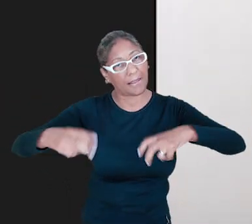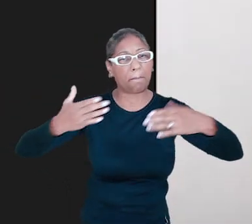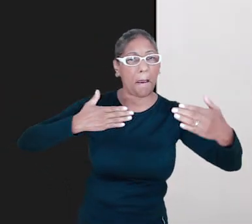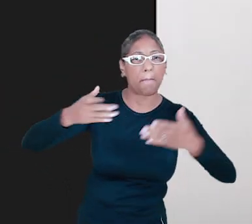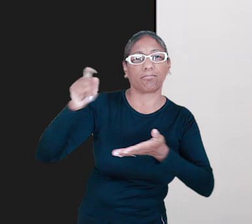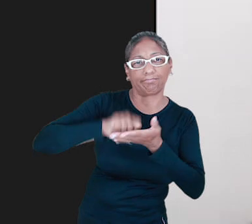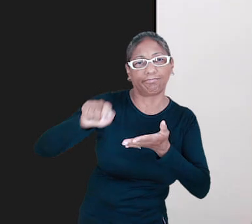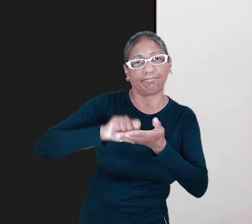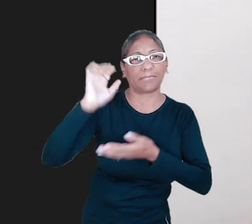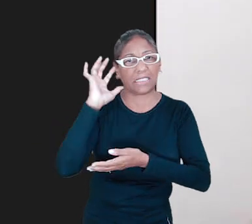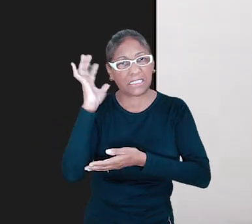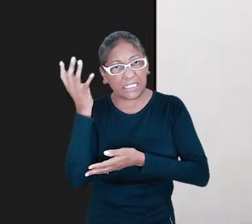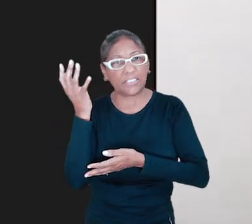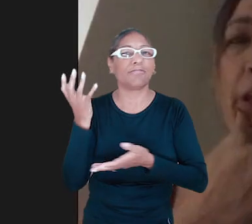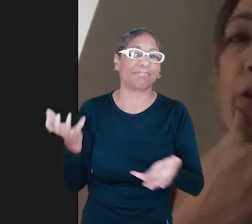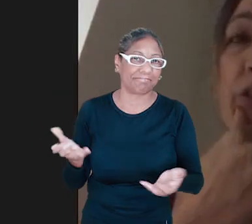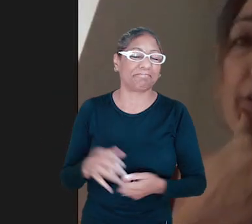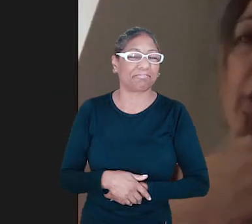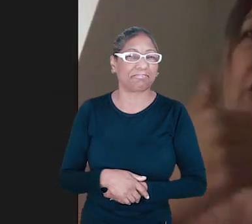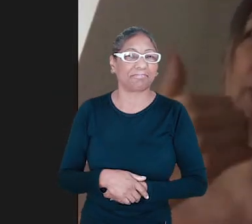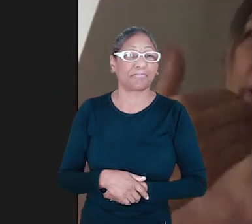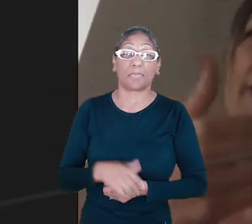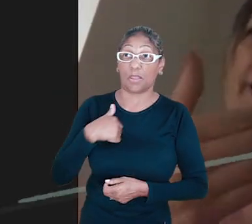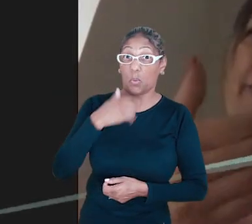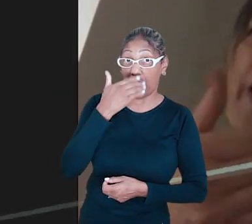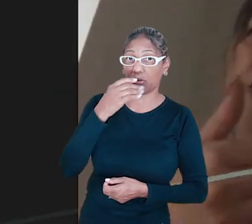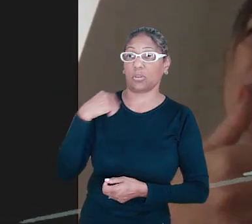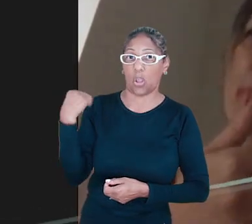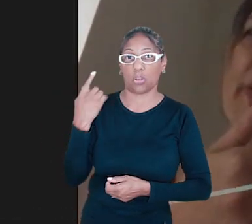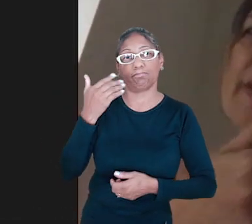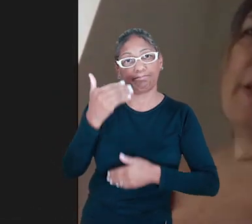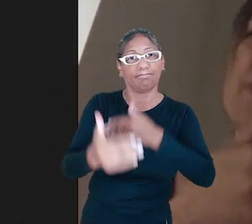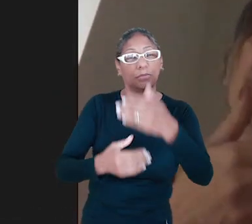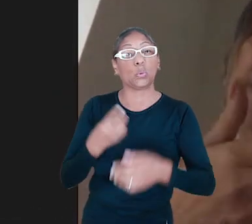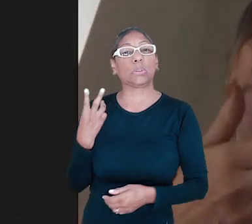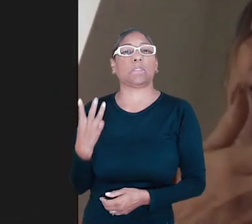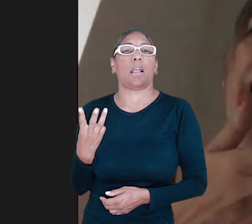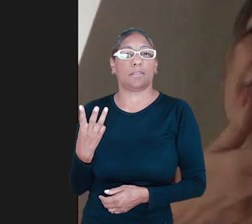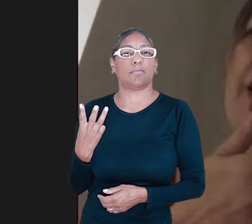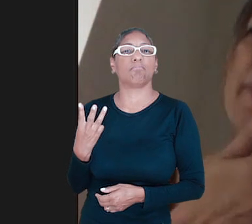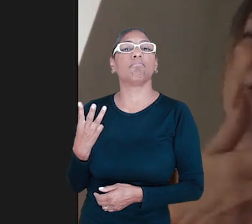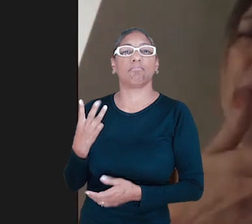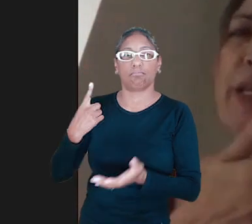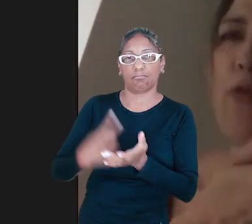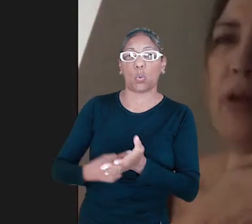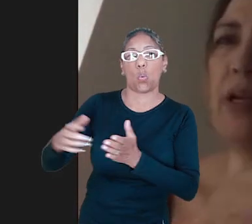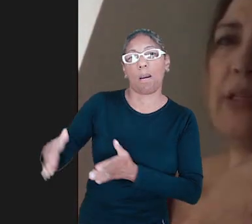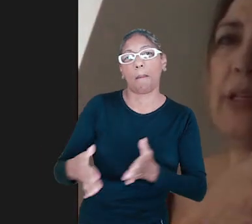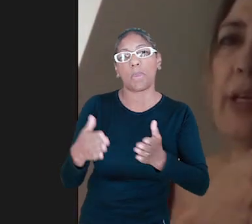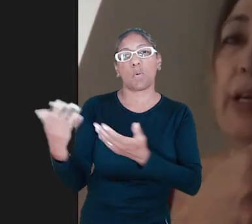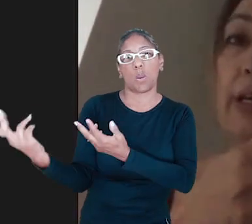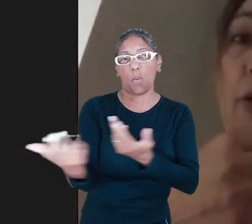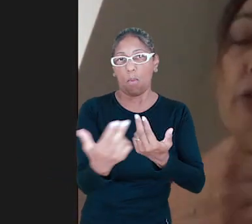as ideias, decidir junto. Eu acho assim, a gente, para dar seguimento, precisa os 3 falar a mesma língua,